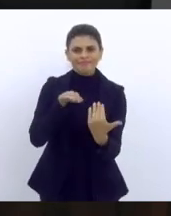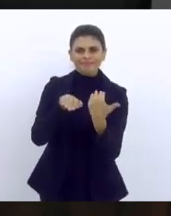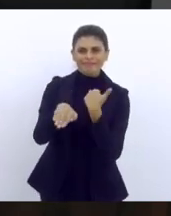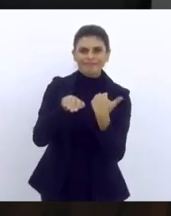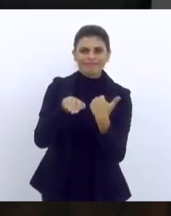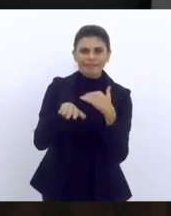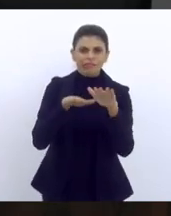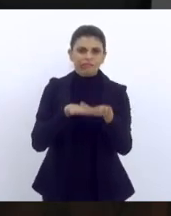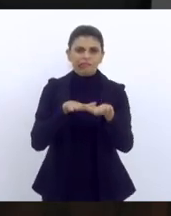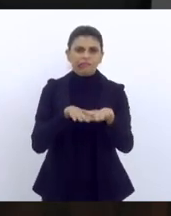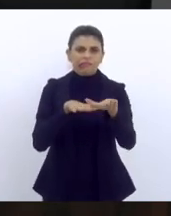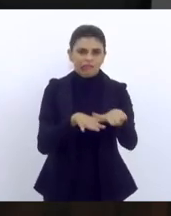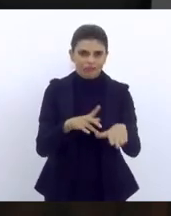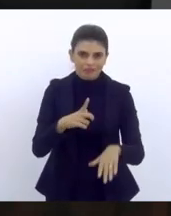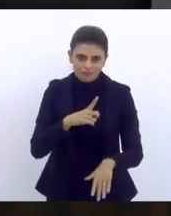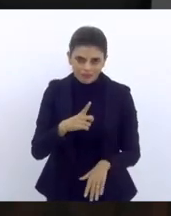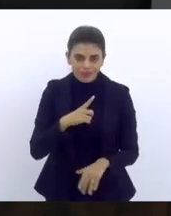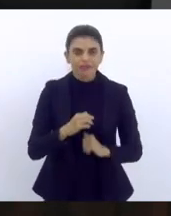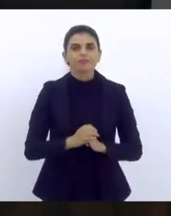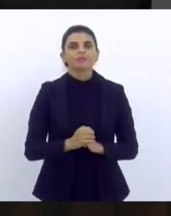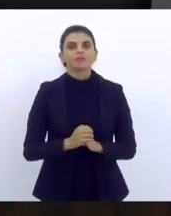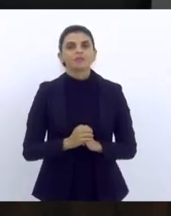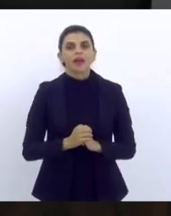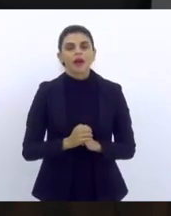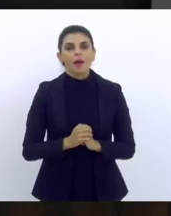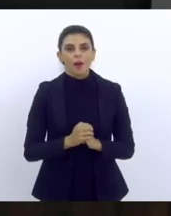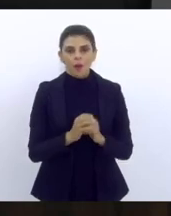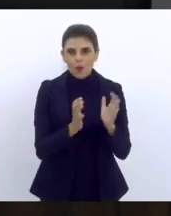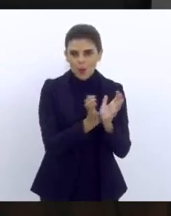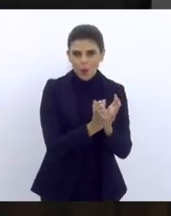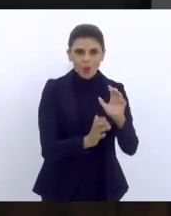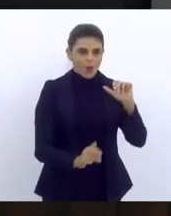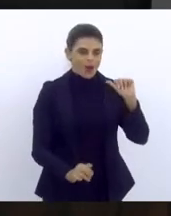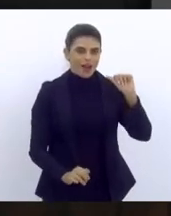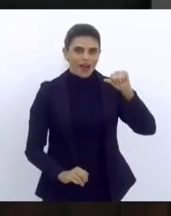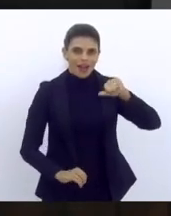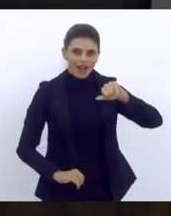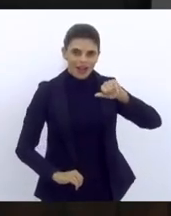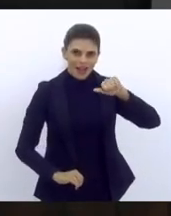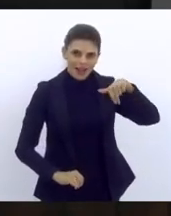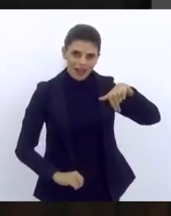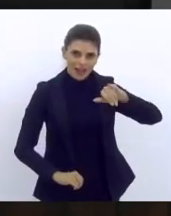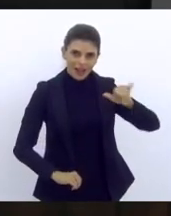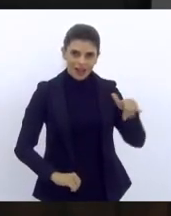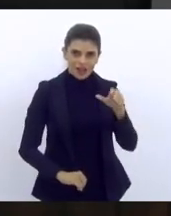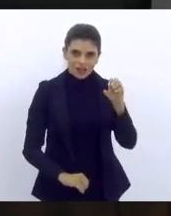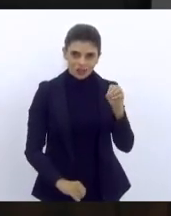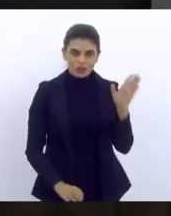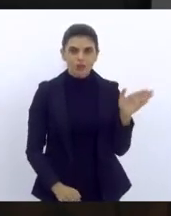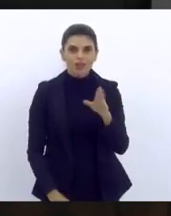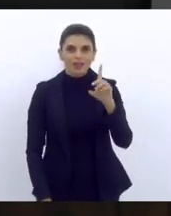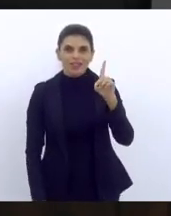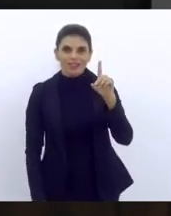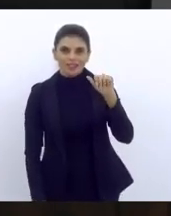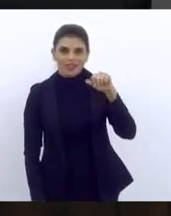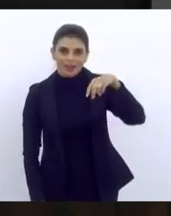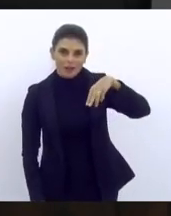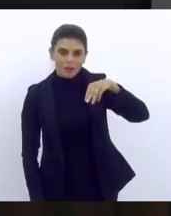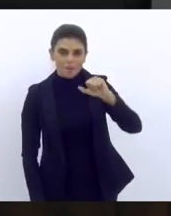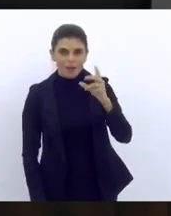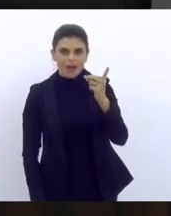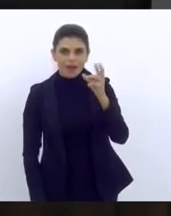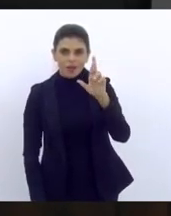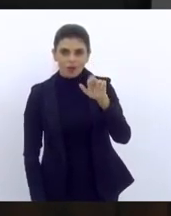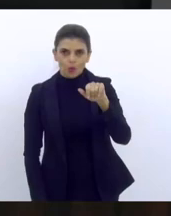muito. E como aqui colocou, o pessoal do Anjo da Madrugada está um grupo na rua, então não veio todo o grupo. Eu sei que também Faixa Preta de Jesus não veio